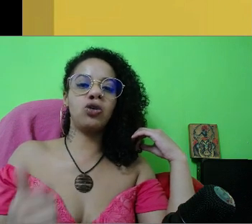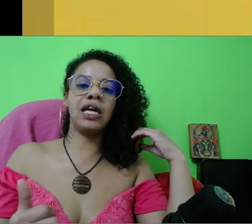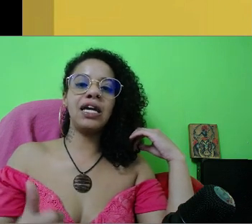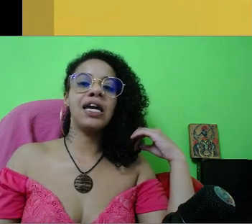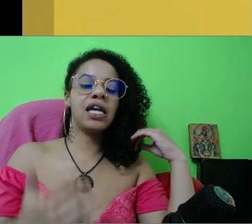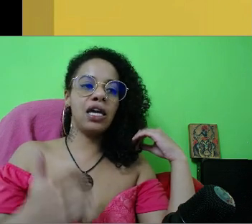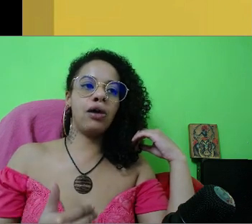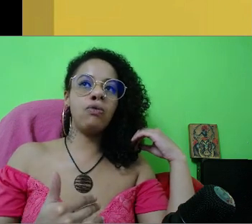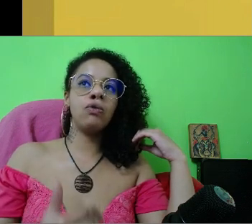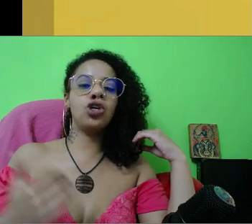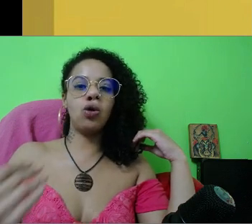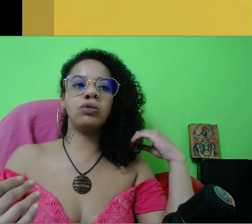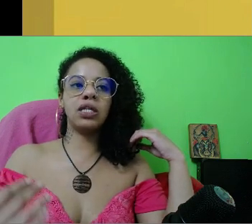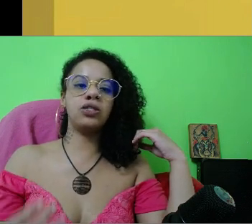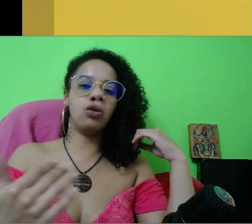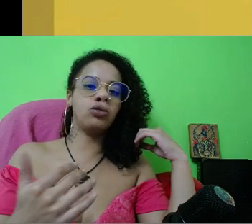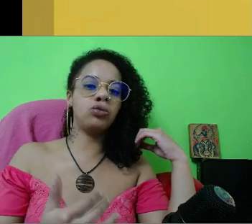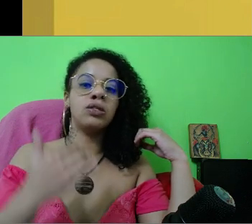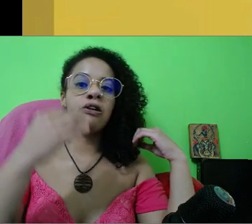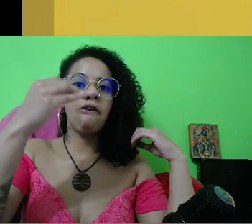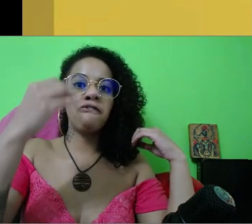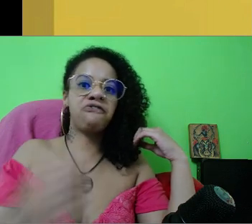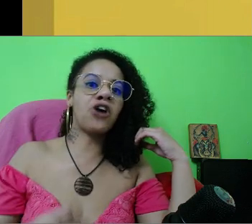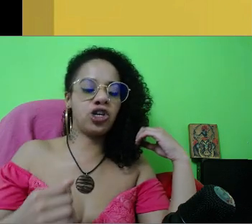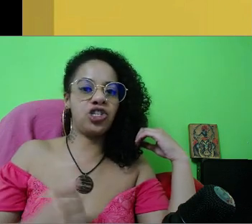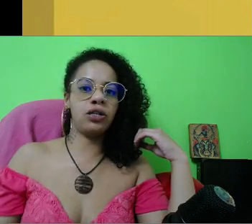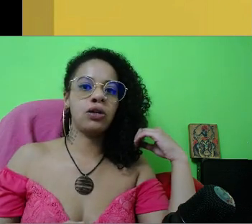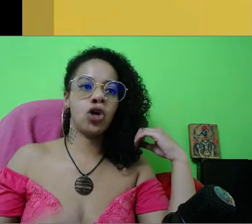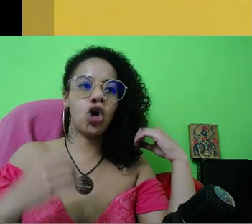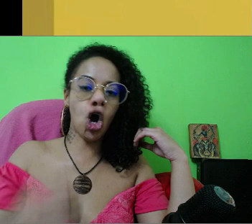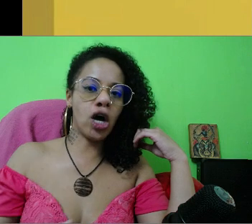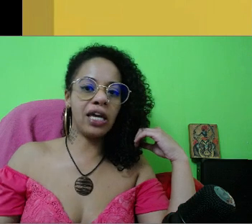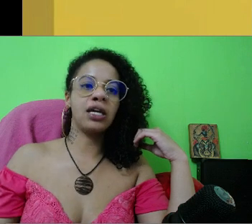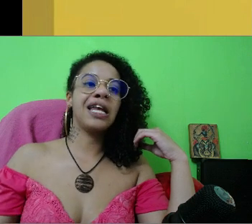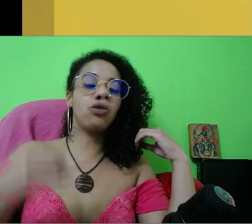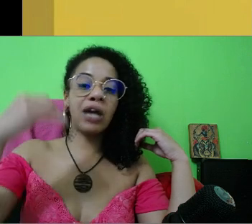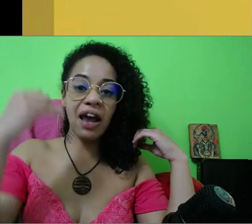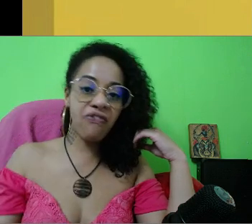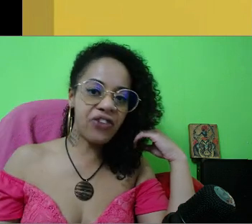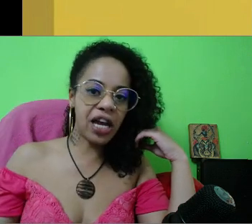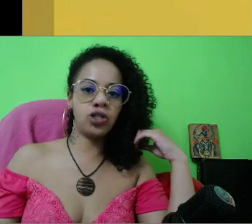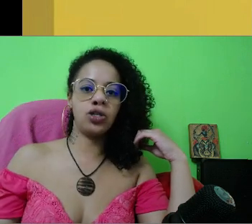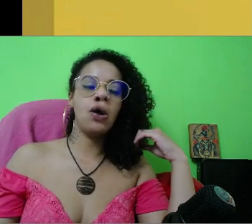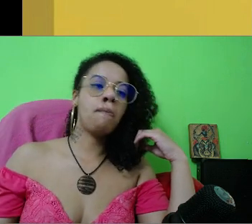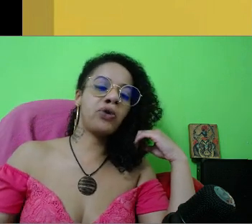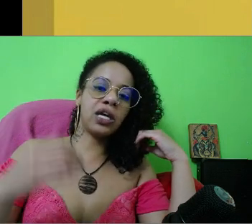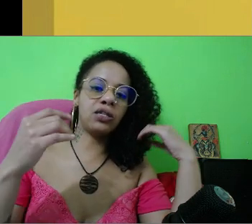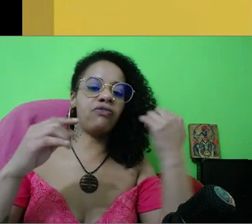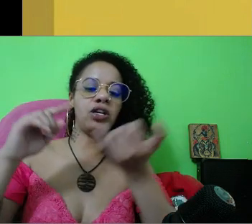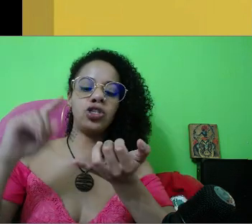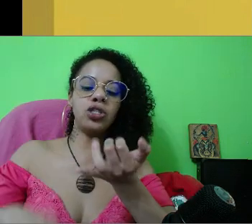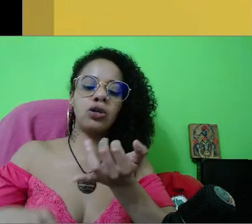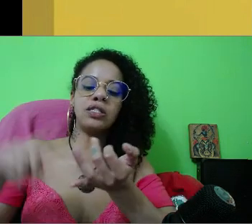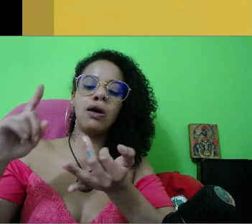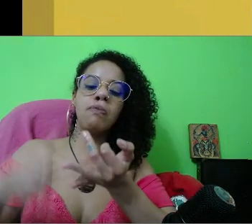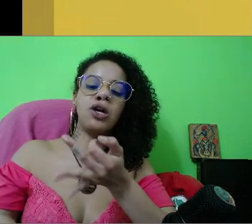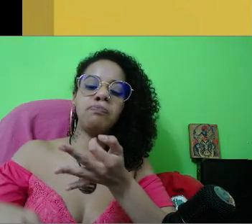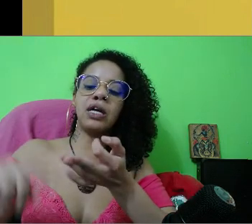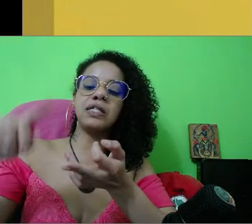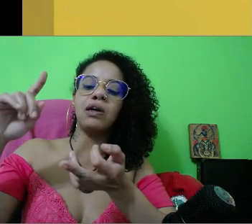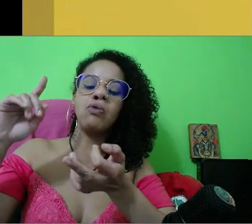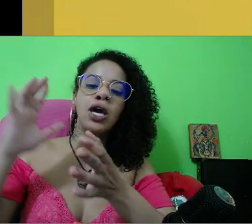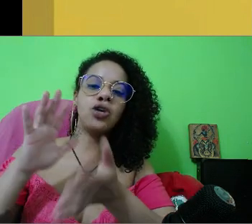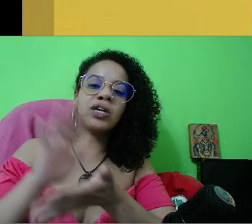desse tipo de rolê que eu e outras e outros fogem correm não quer na frente porque só vem